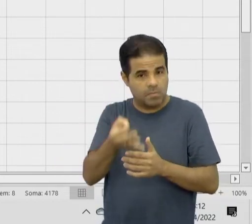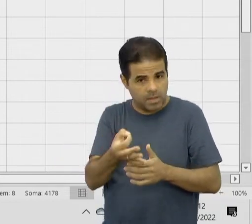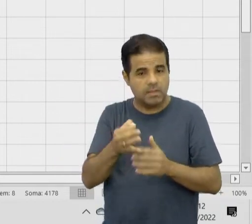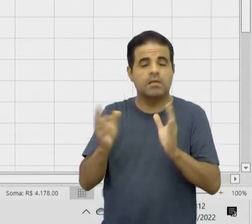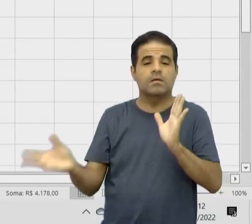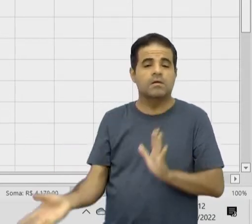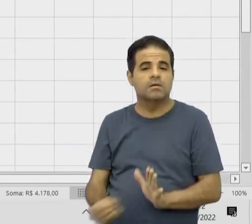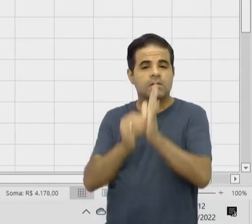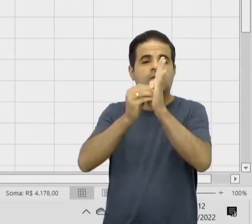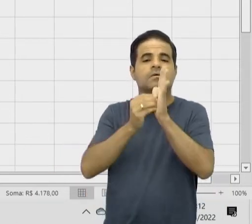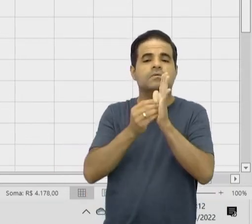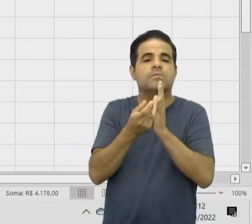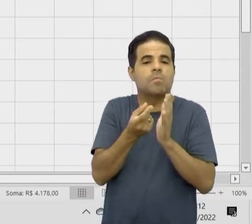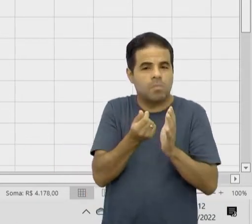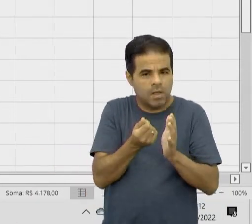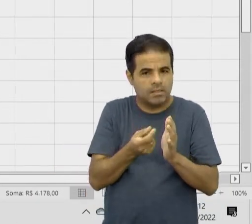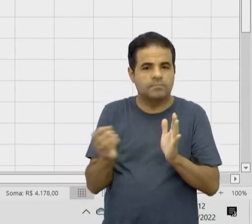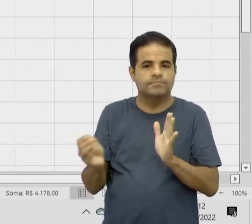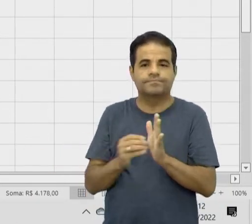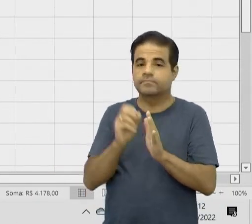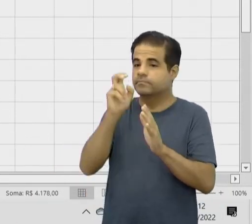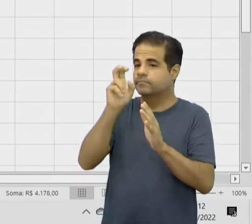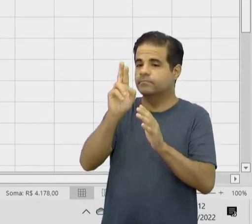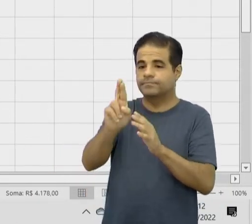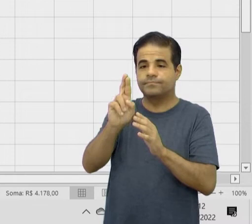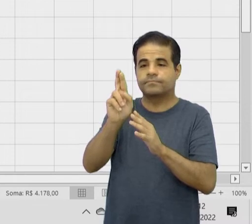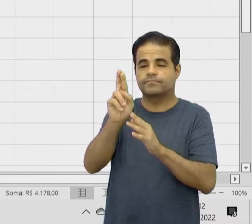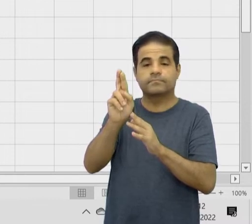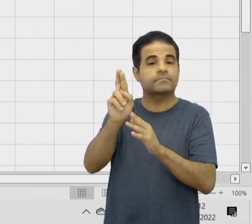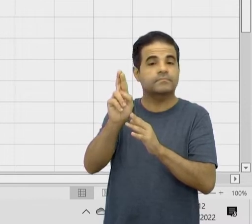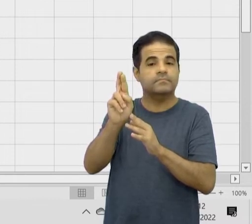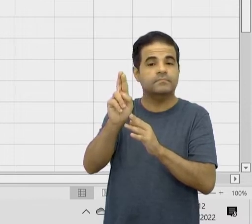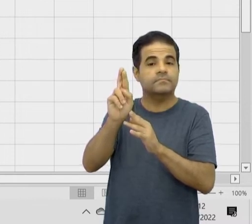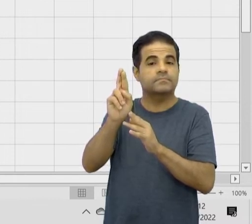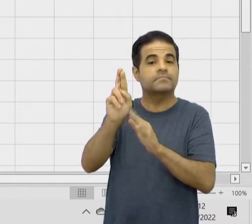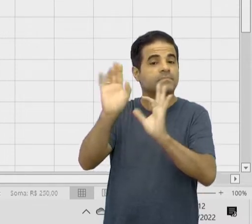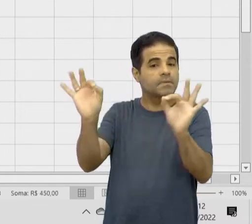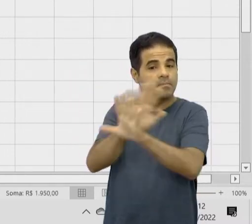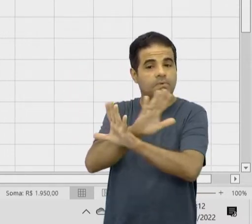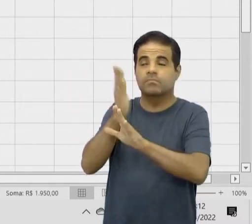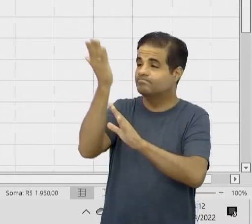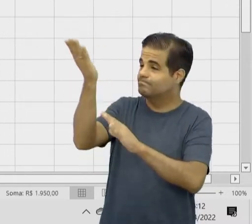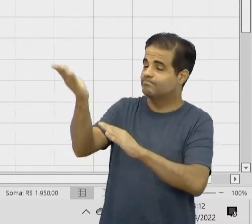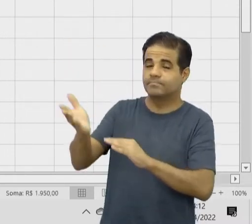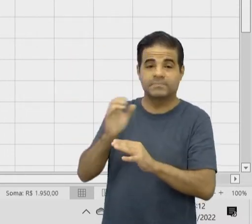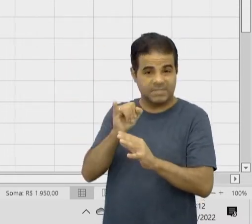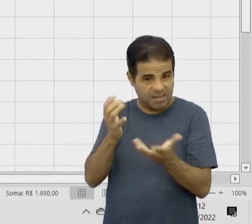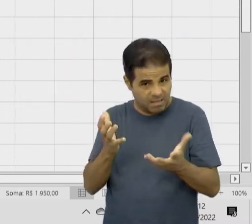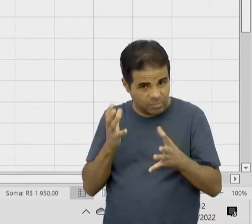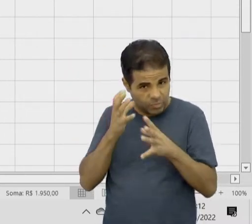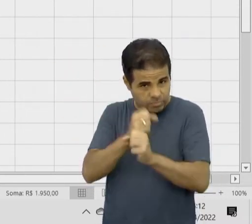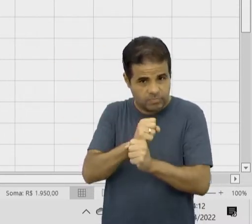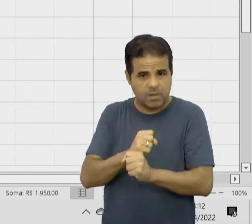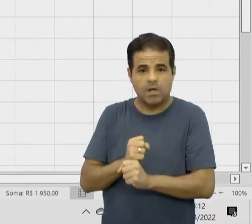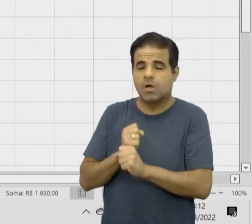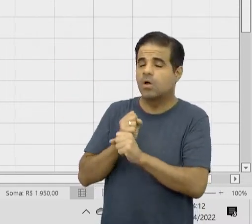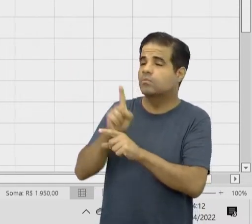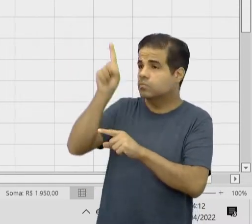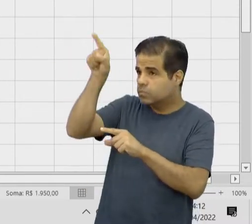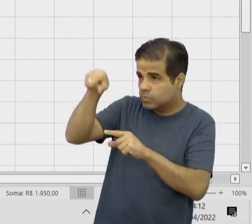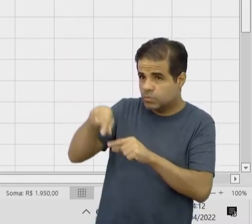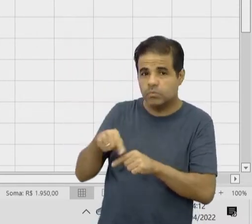cifrão e os centavos já, ó. Maravilha, eu aprendi. E aí, sim, aqui embaixo eu quiser o total, eu venho aqui em